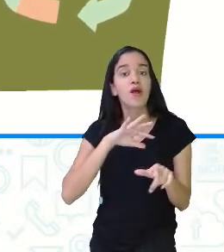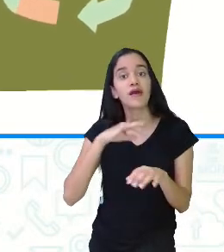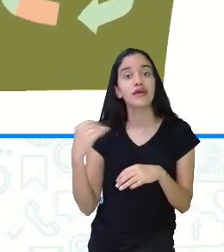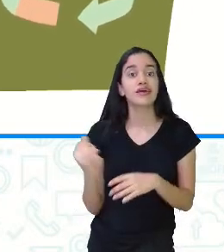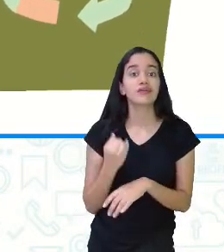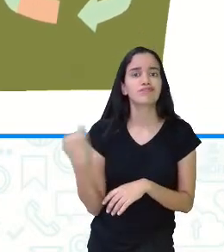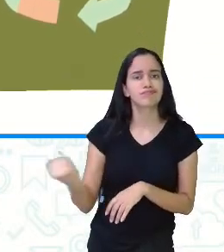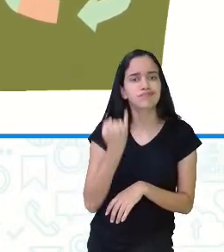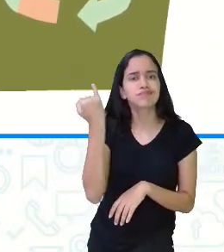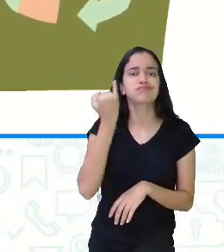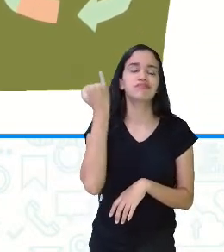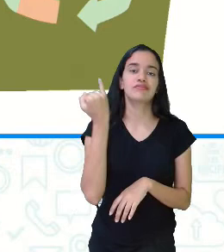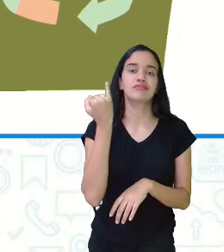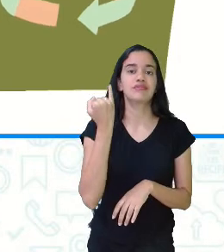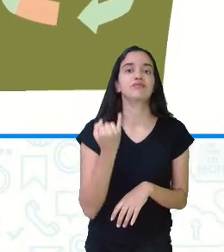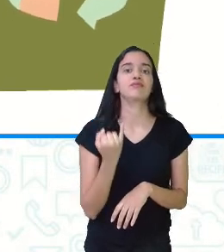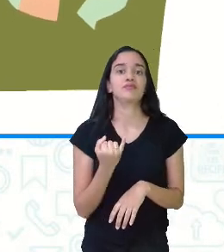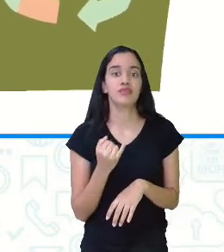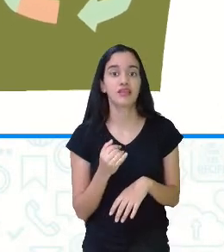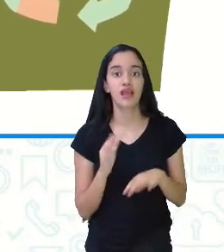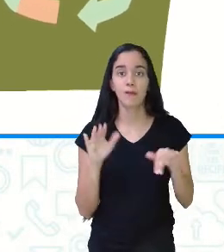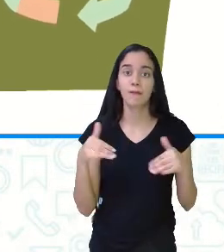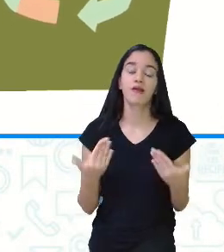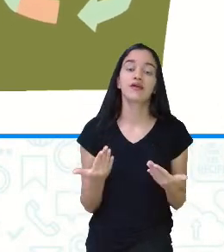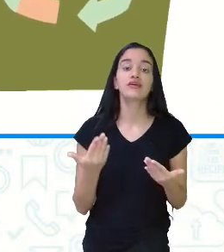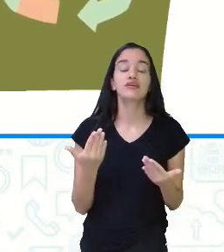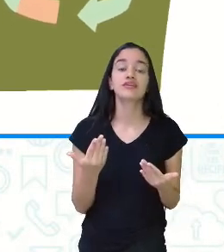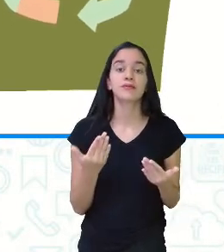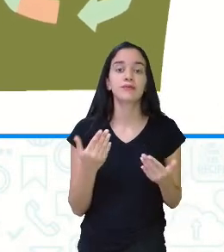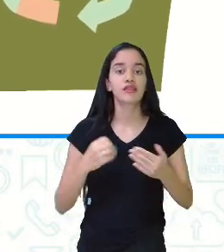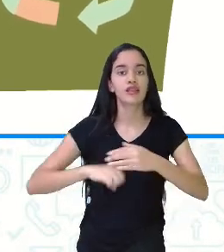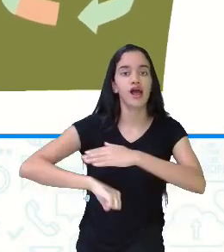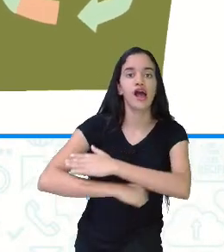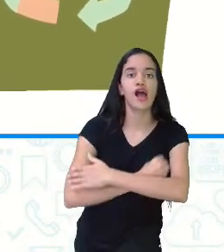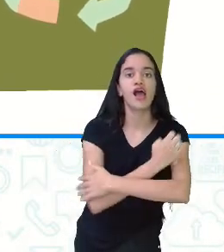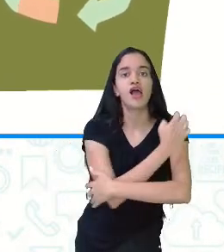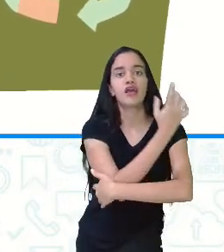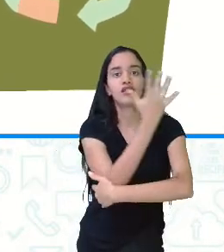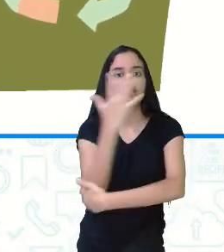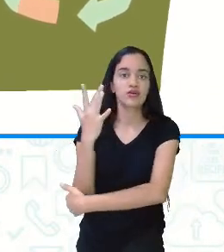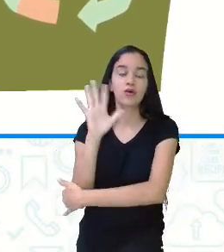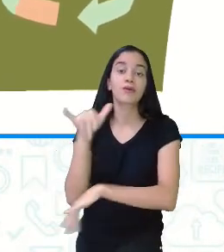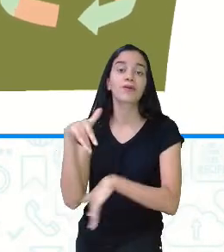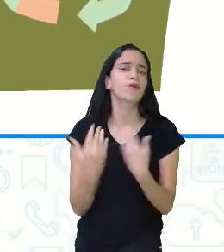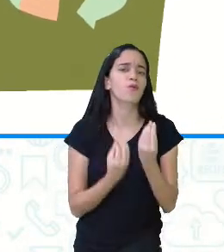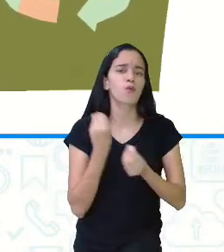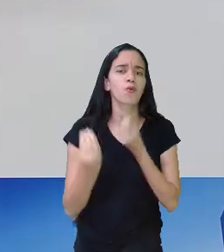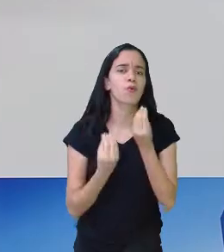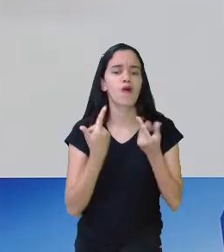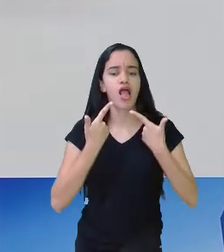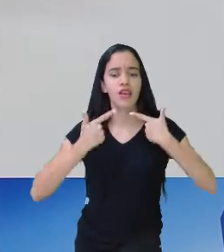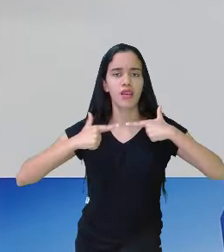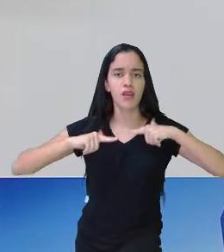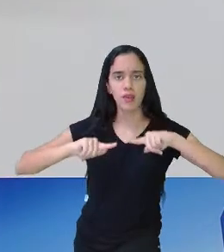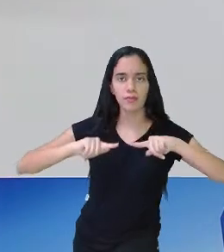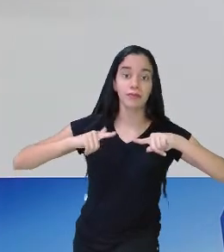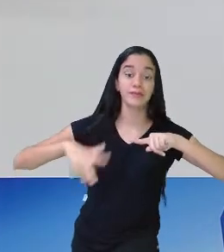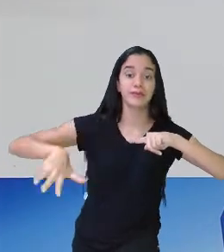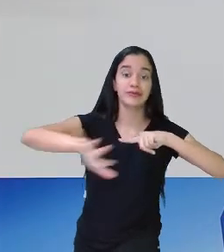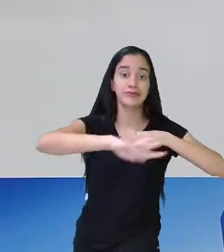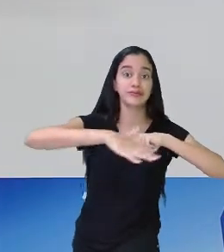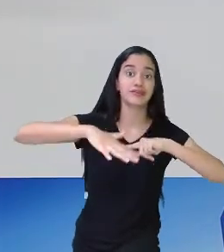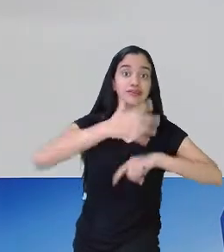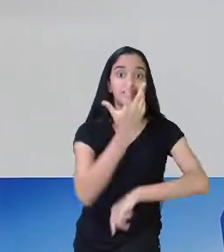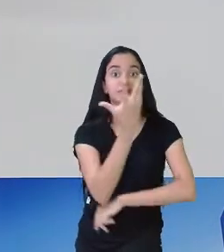processo da nossa cadeia alimentar em geral. E na ecologia, ele também serve como uma limpeza desse meio ambiente,